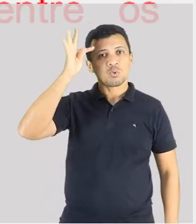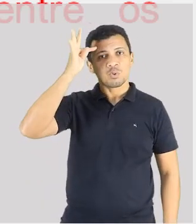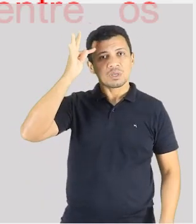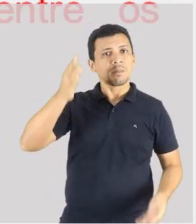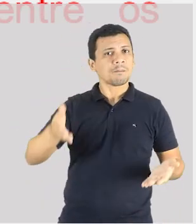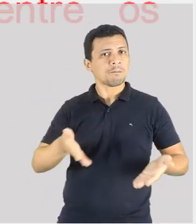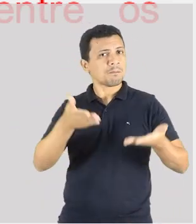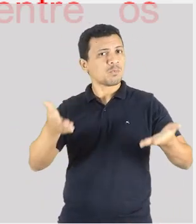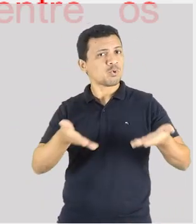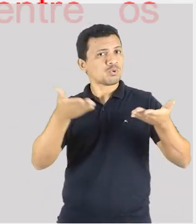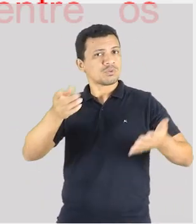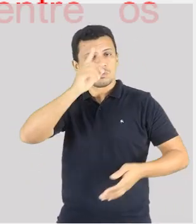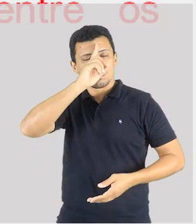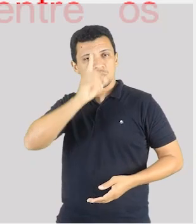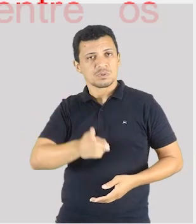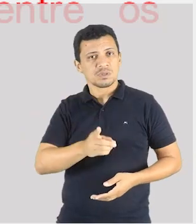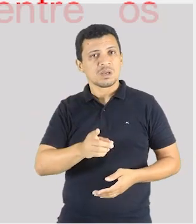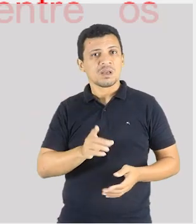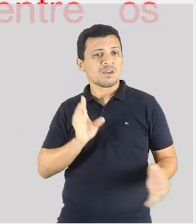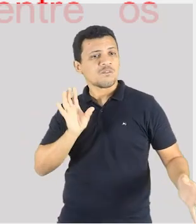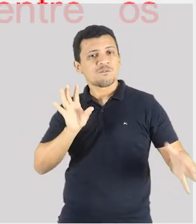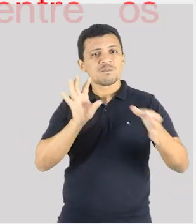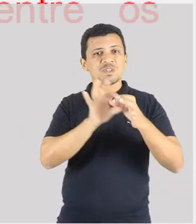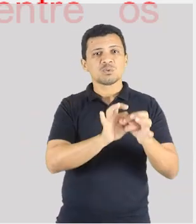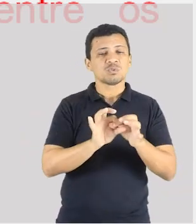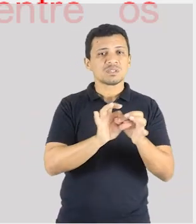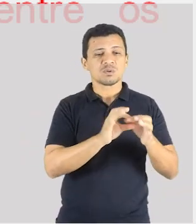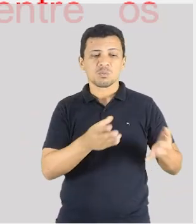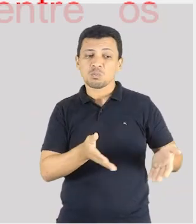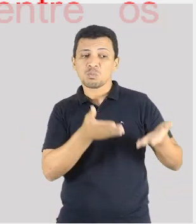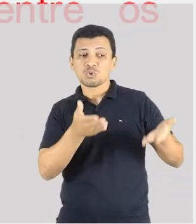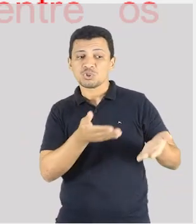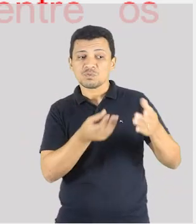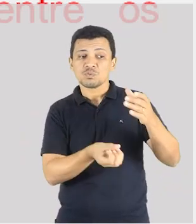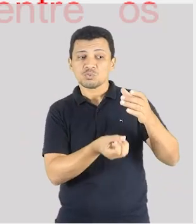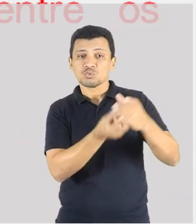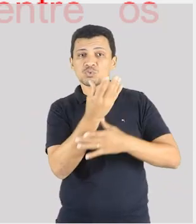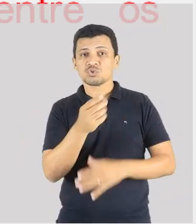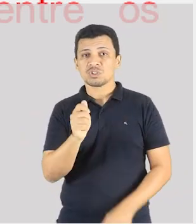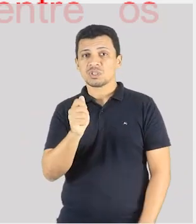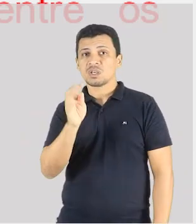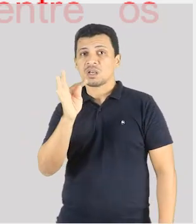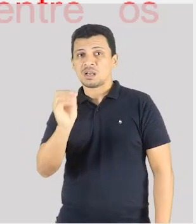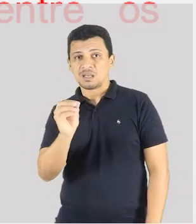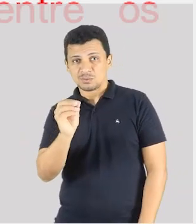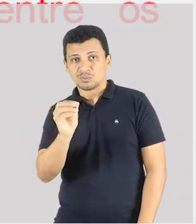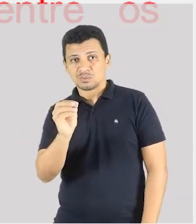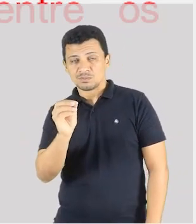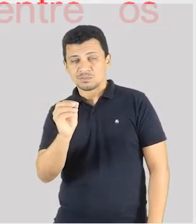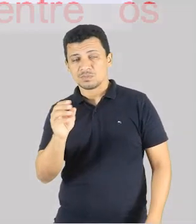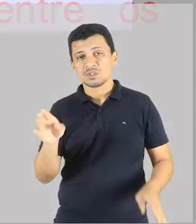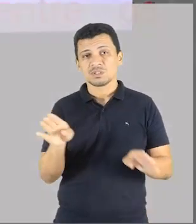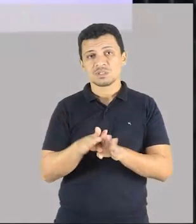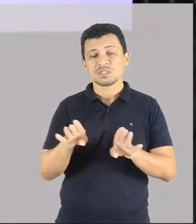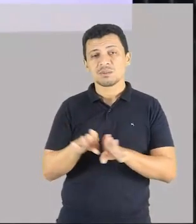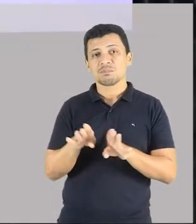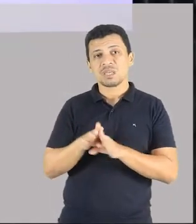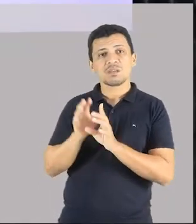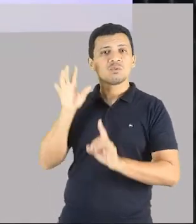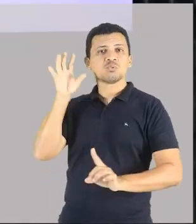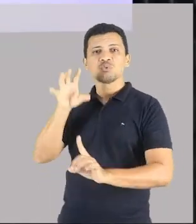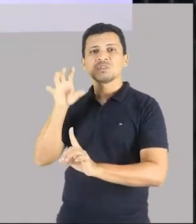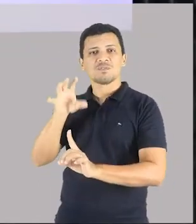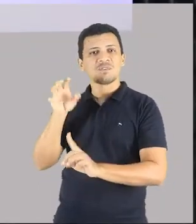motivos determinantes e determina a vinculação entre o motivo daquele ato, a motivação daquele ato e os efeitos desse